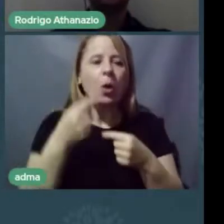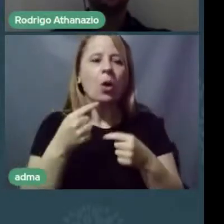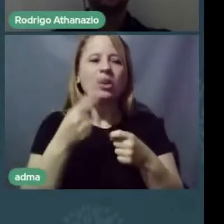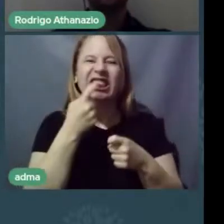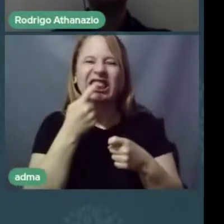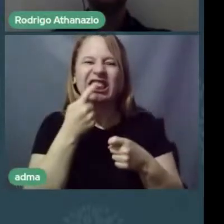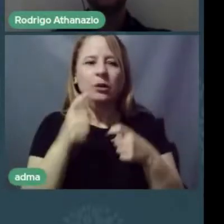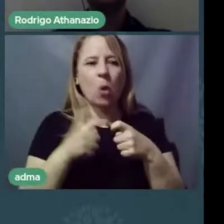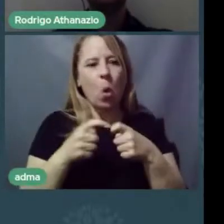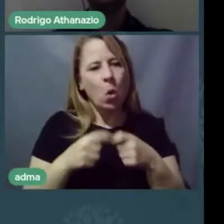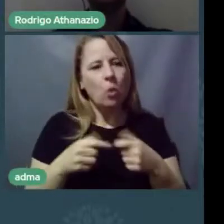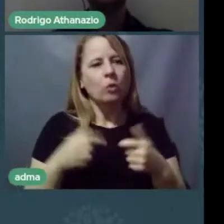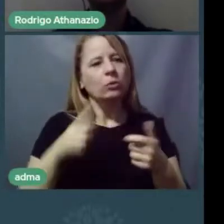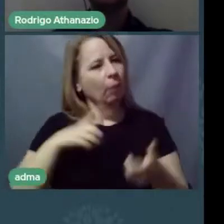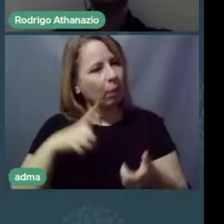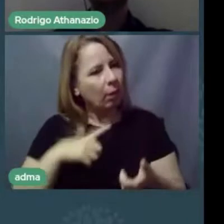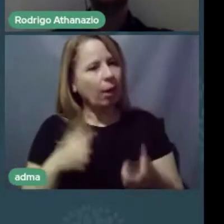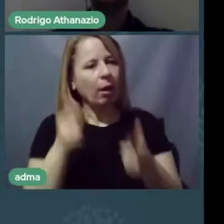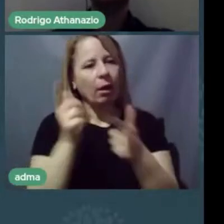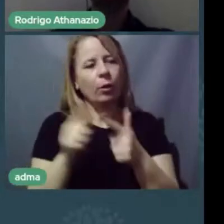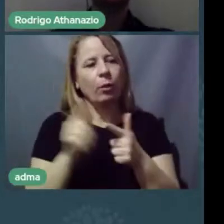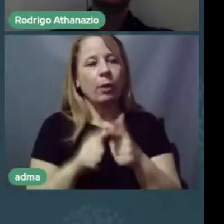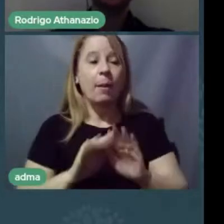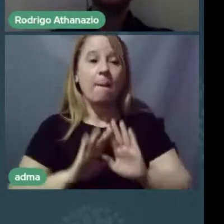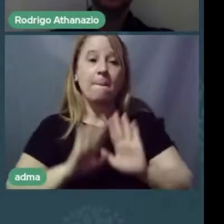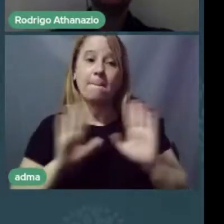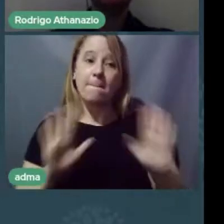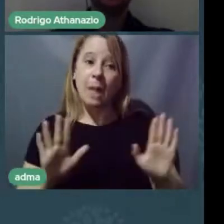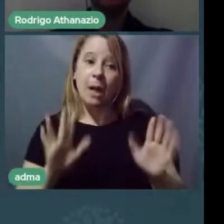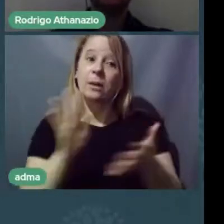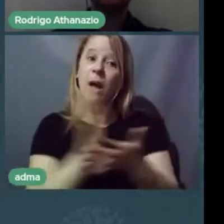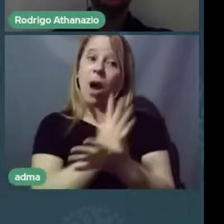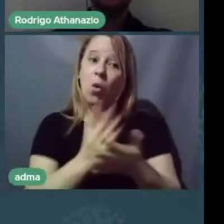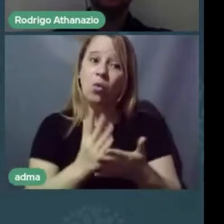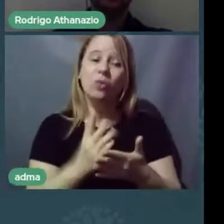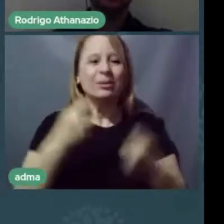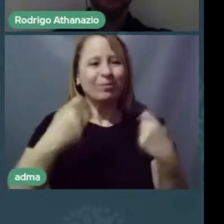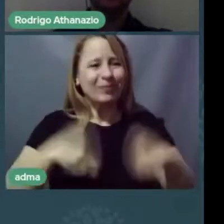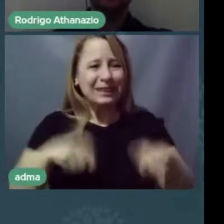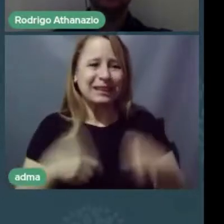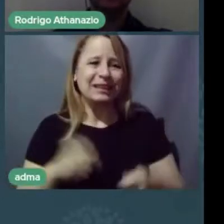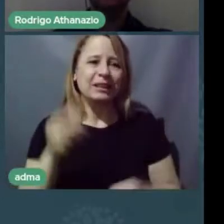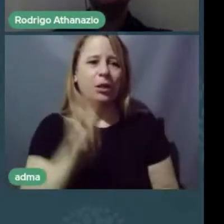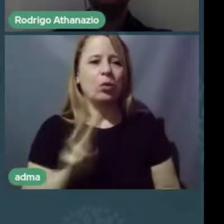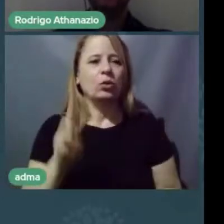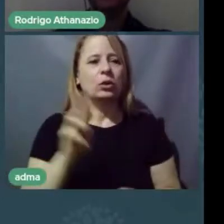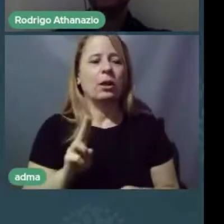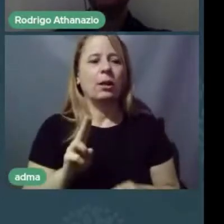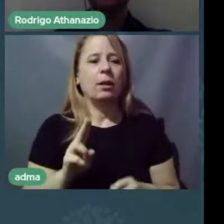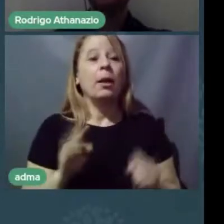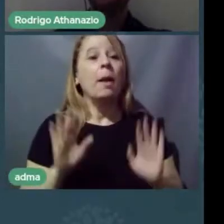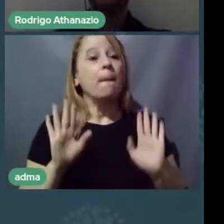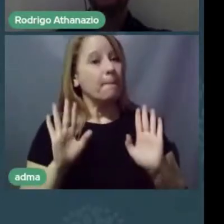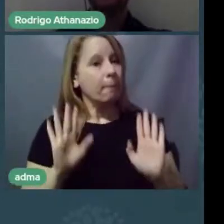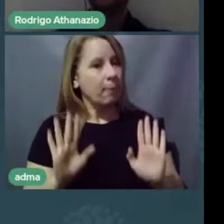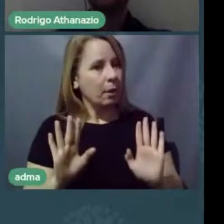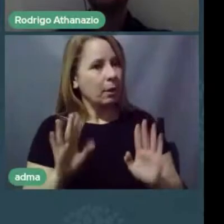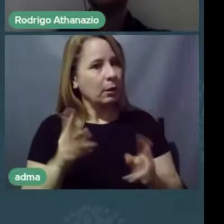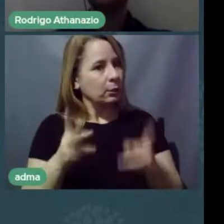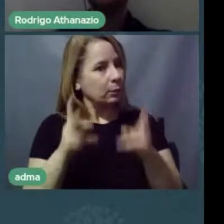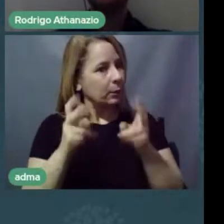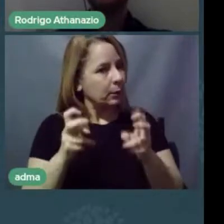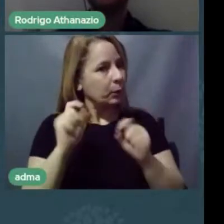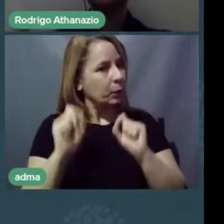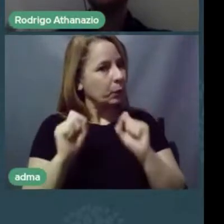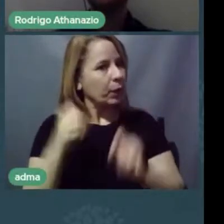relacionado com esse uso crônico. Mas, em alguns casos, a gente vai realmente precisar usar essas medicações a longo prazo. Porém, vejam, é